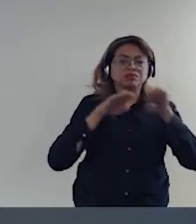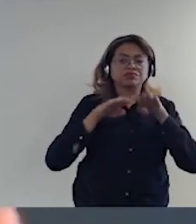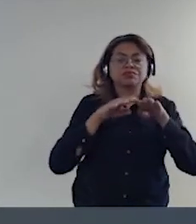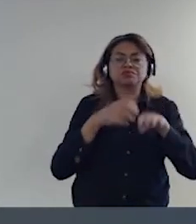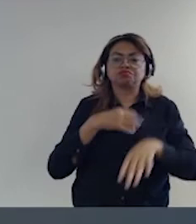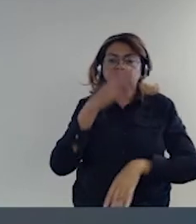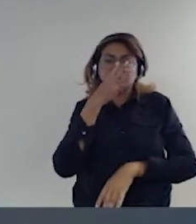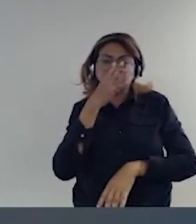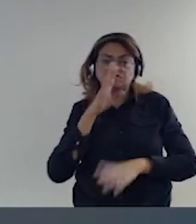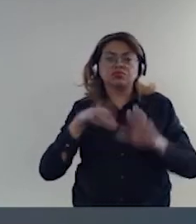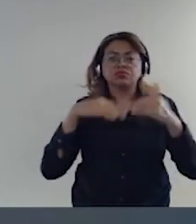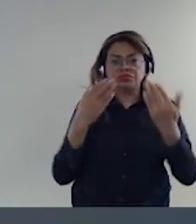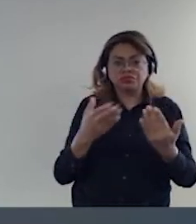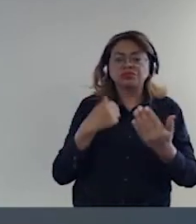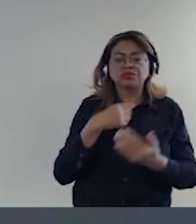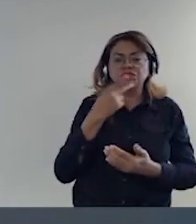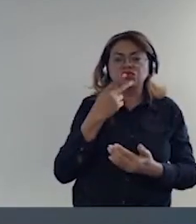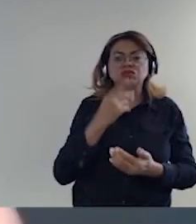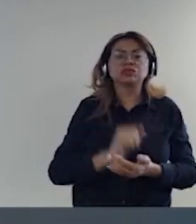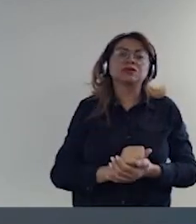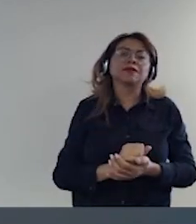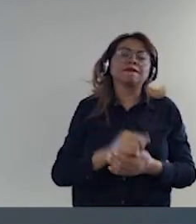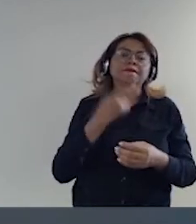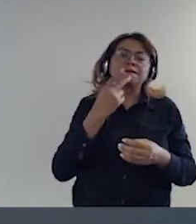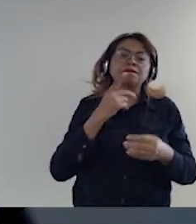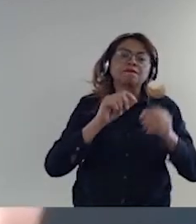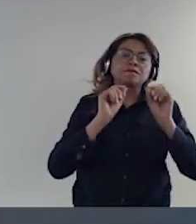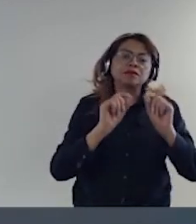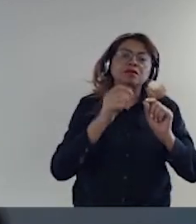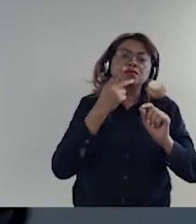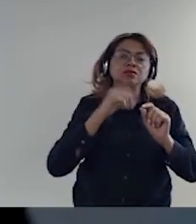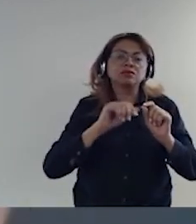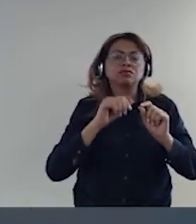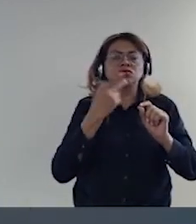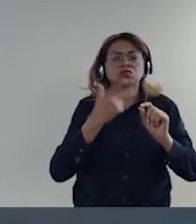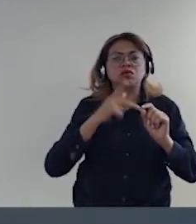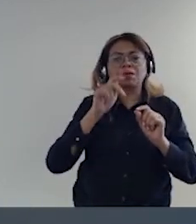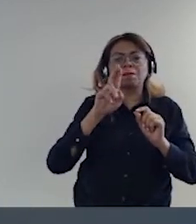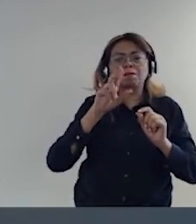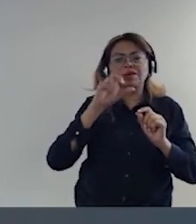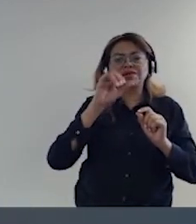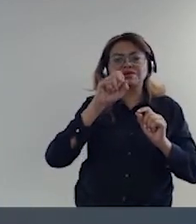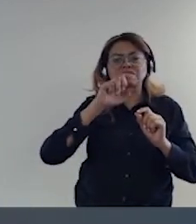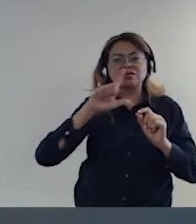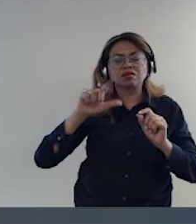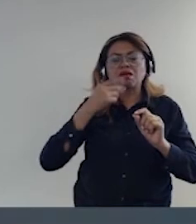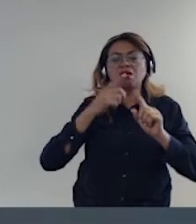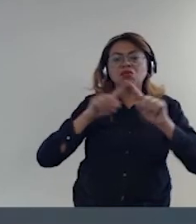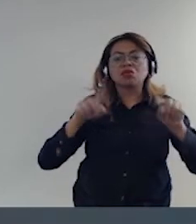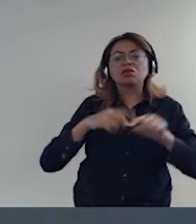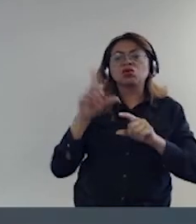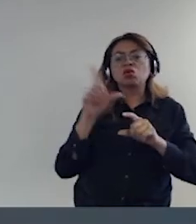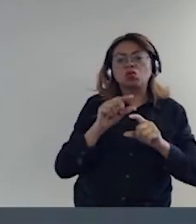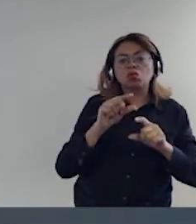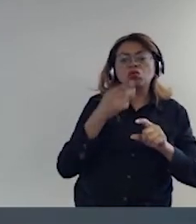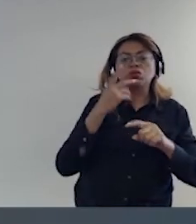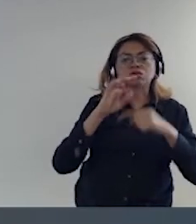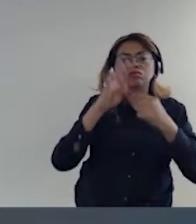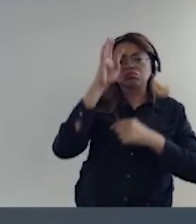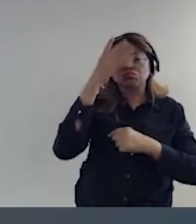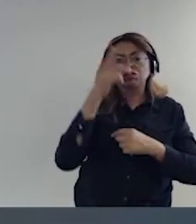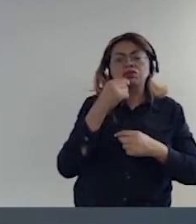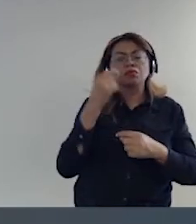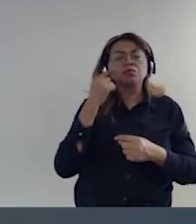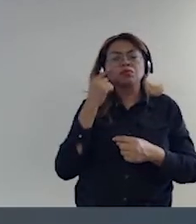né, porque parece que existe a redução do negócio jurídico, num caso, né, de nulidade parcial ou de resolução parcial, mas a redução